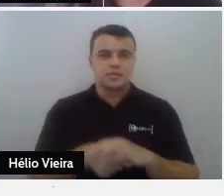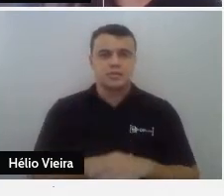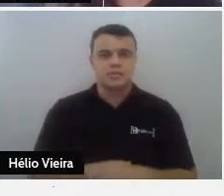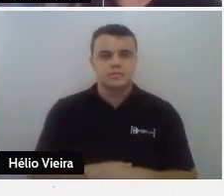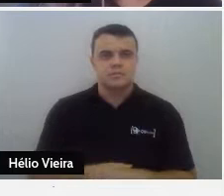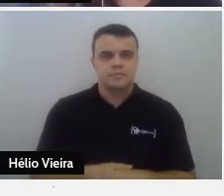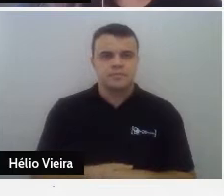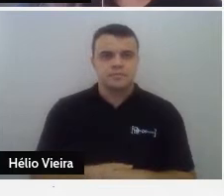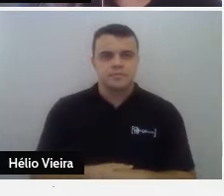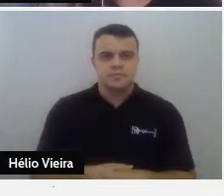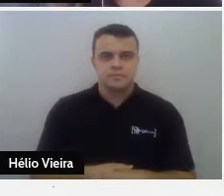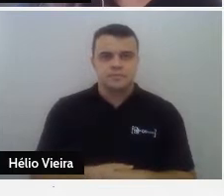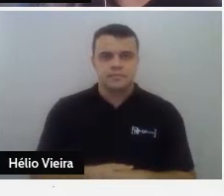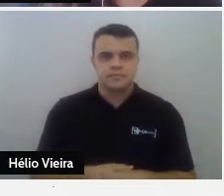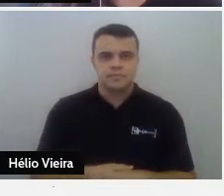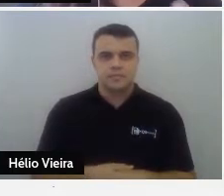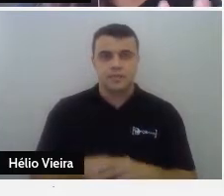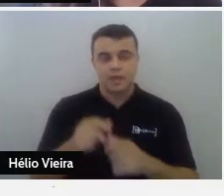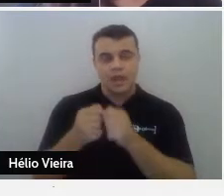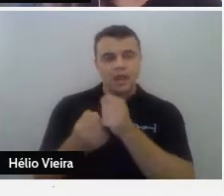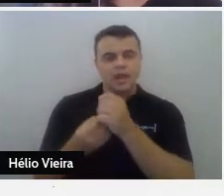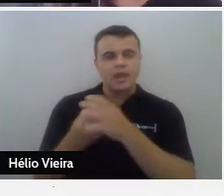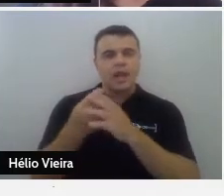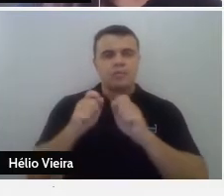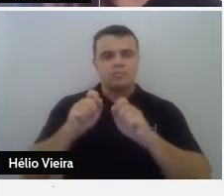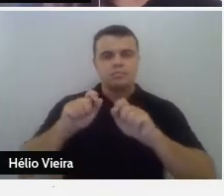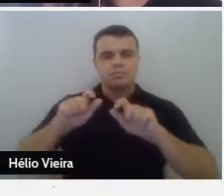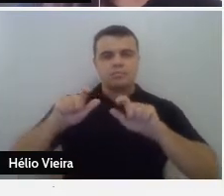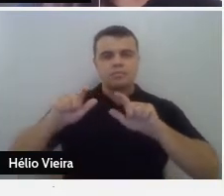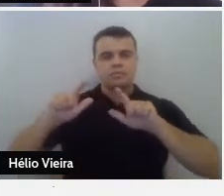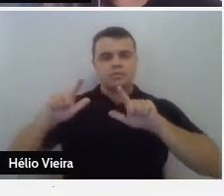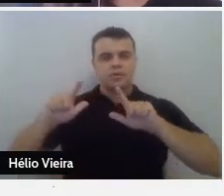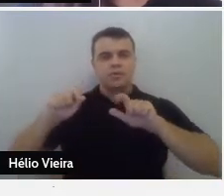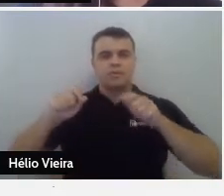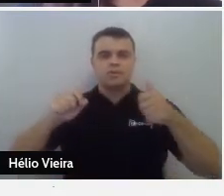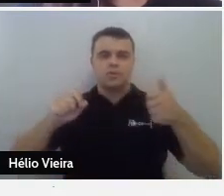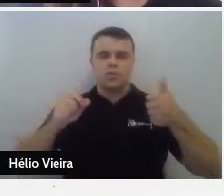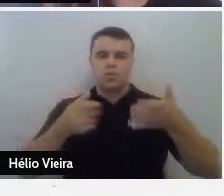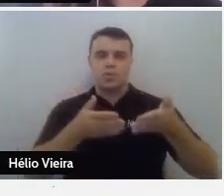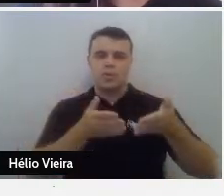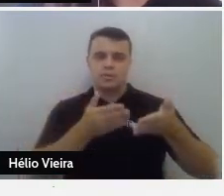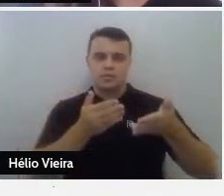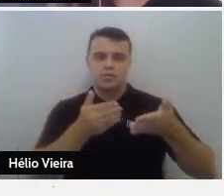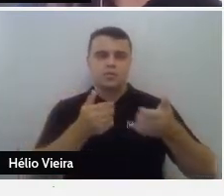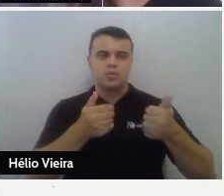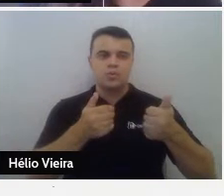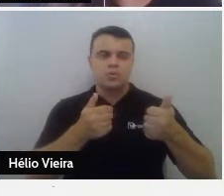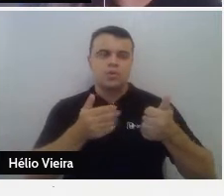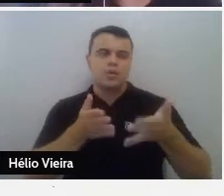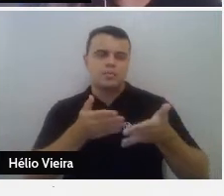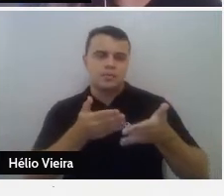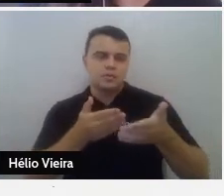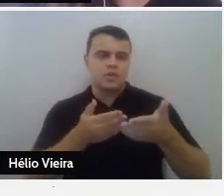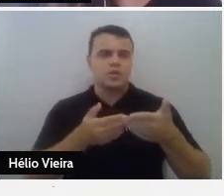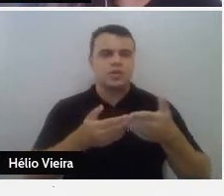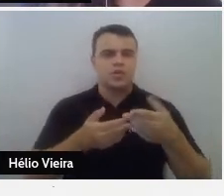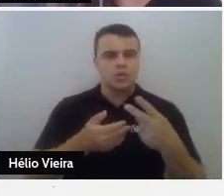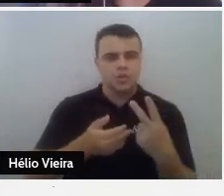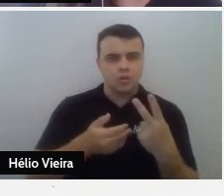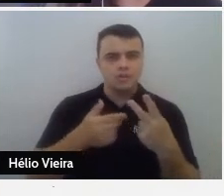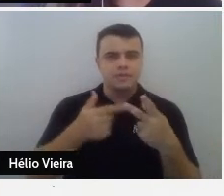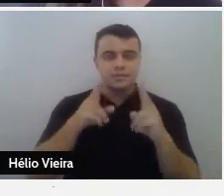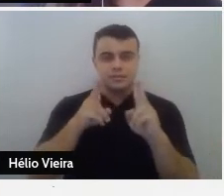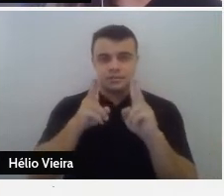e criar várias páginas. Então, aqui é a página 1, a gente pode criar a página 2, colocar